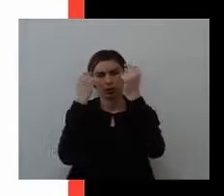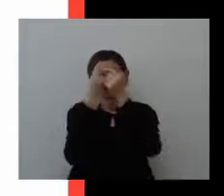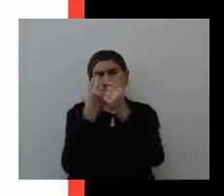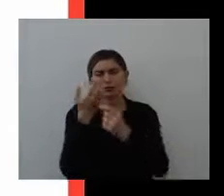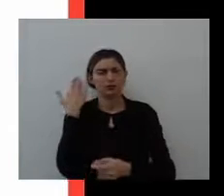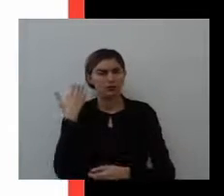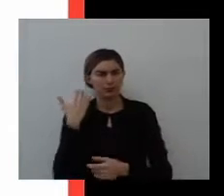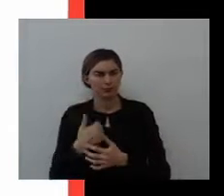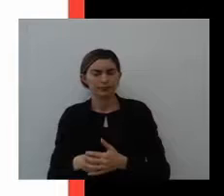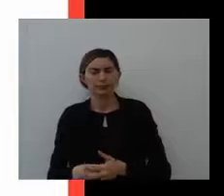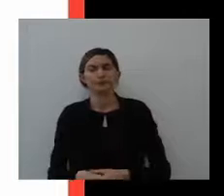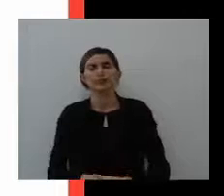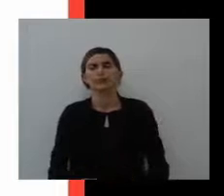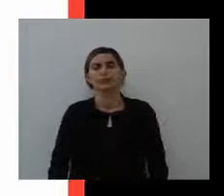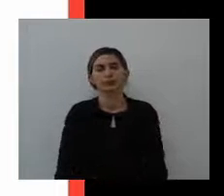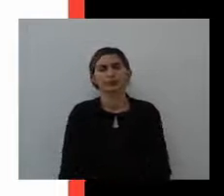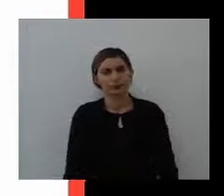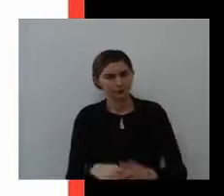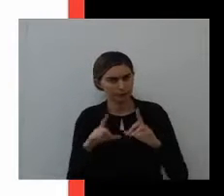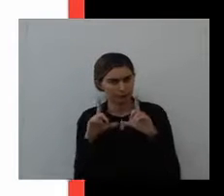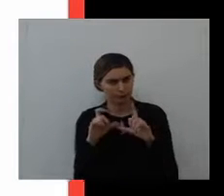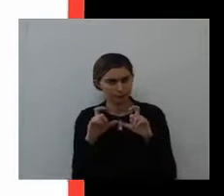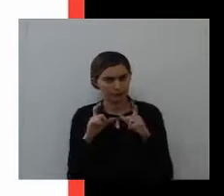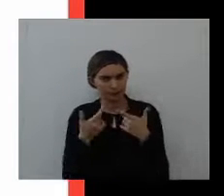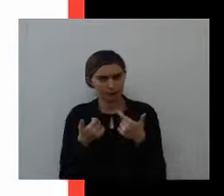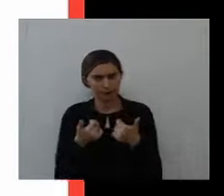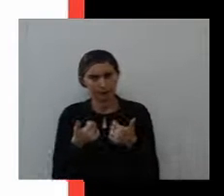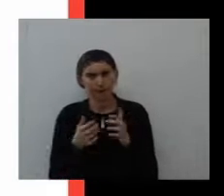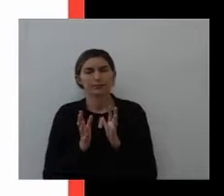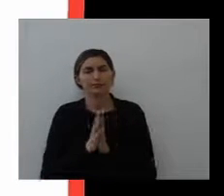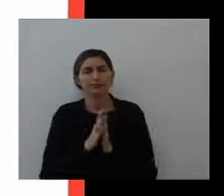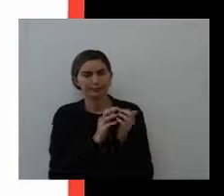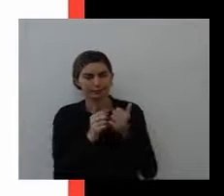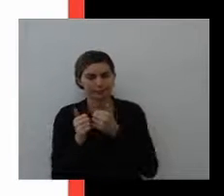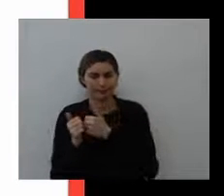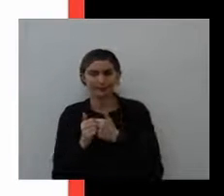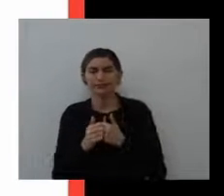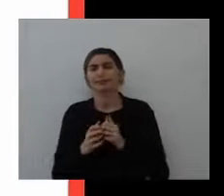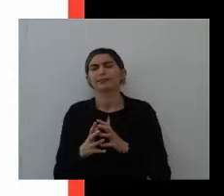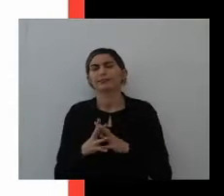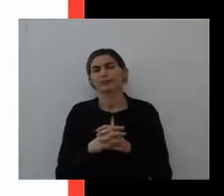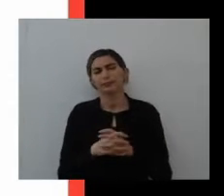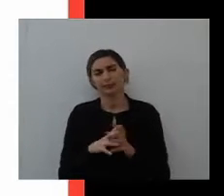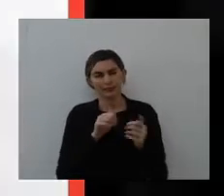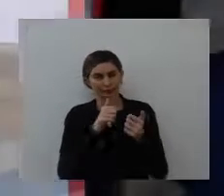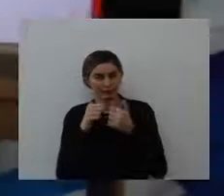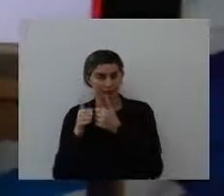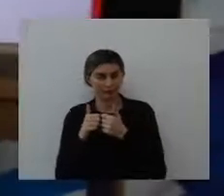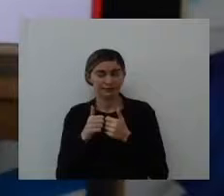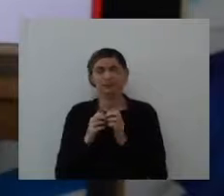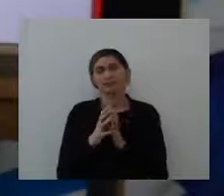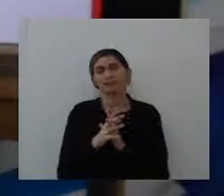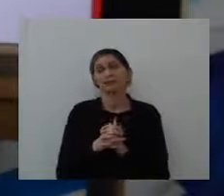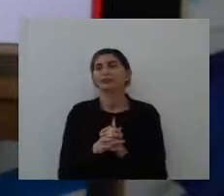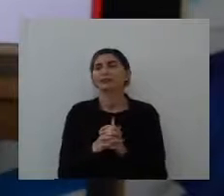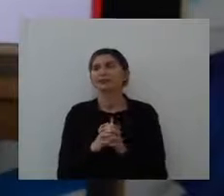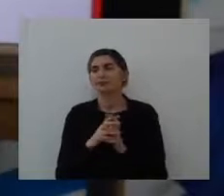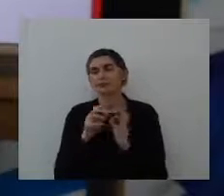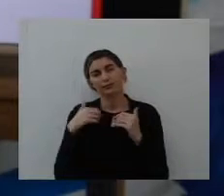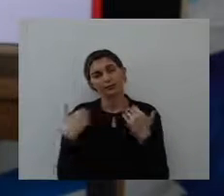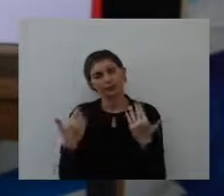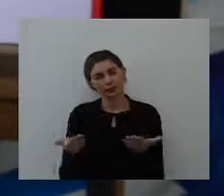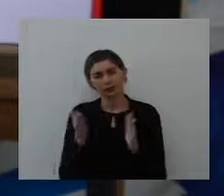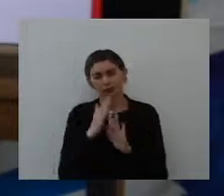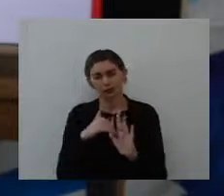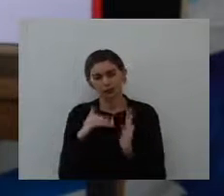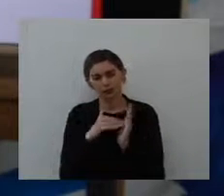Antiga. Tirou o print, fera? Bacana? Valeu, produção? Então, todo